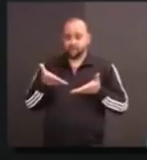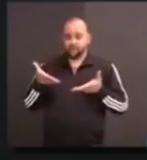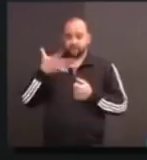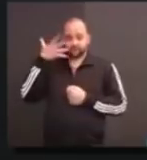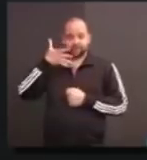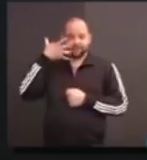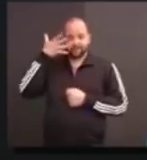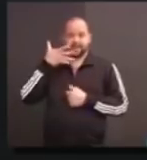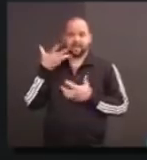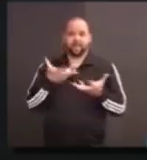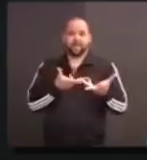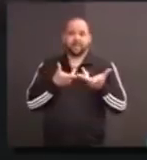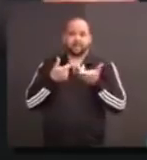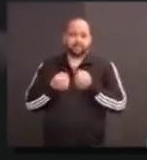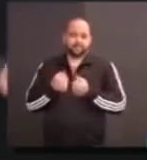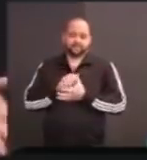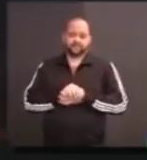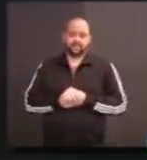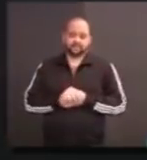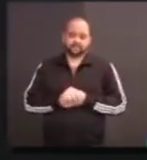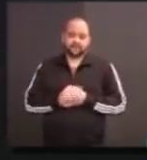palestra extraordinária do Jorge,